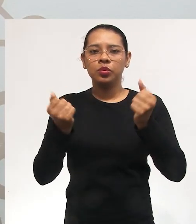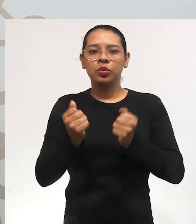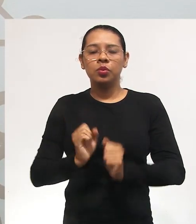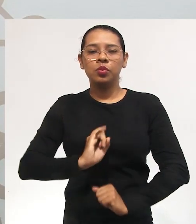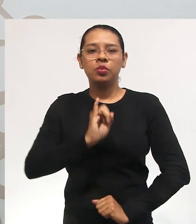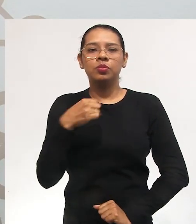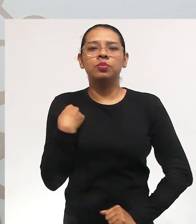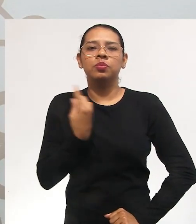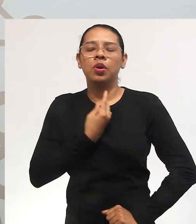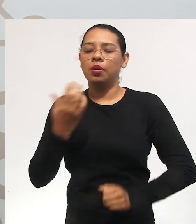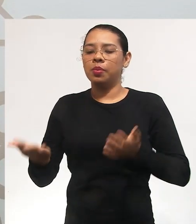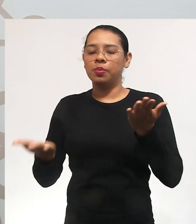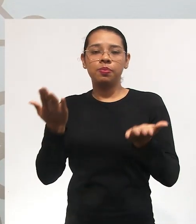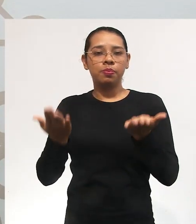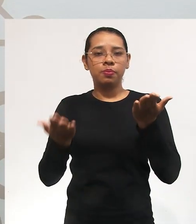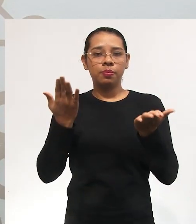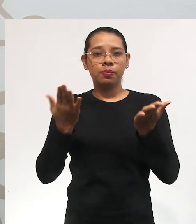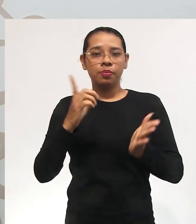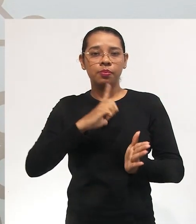essas